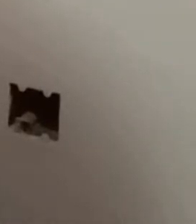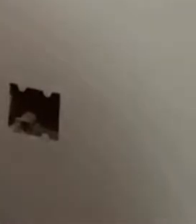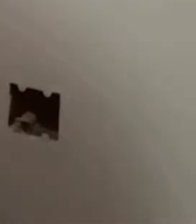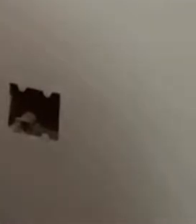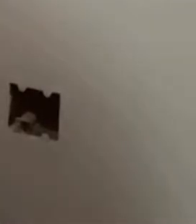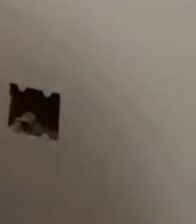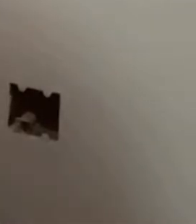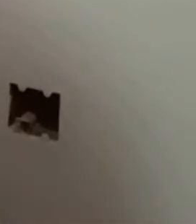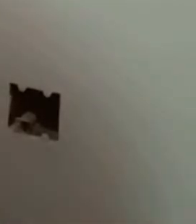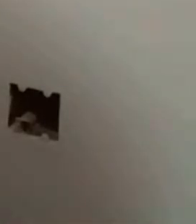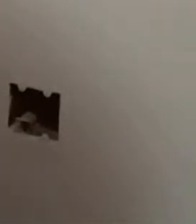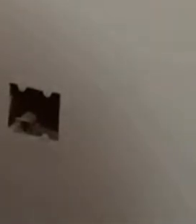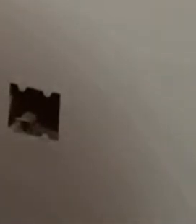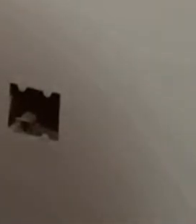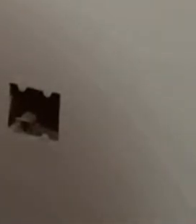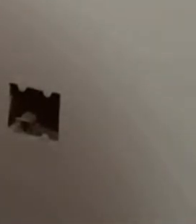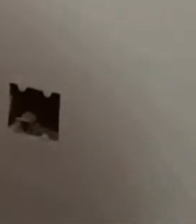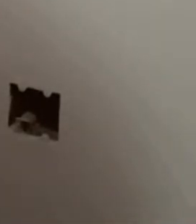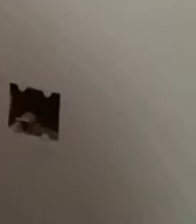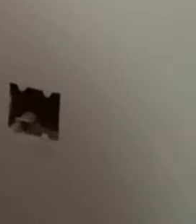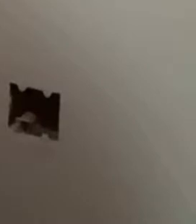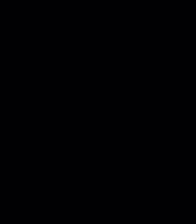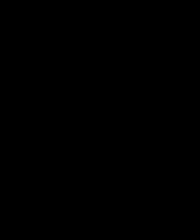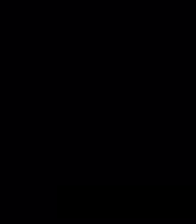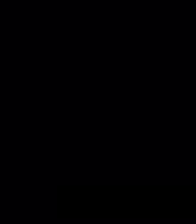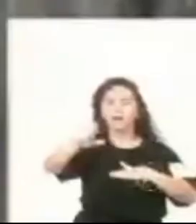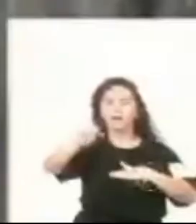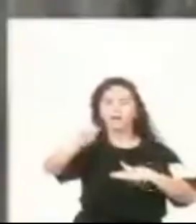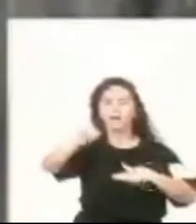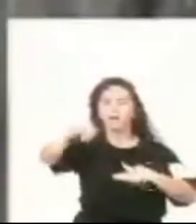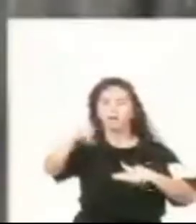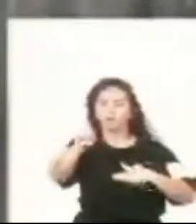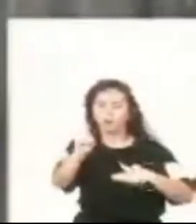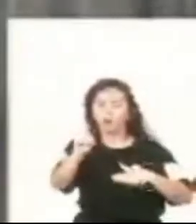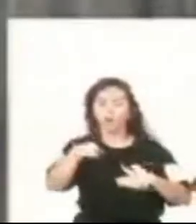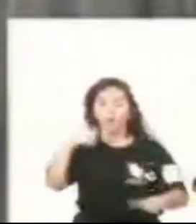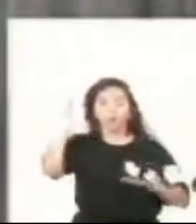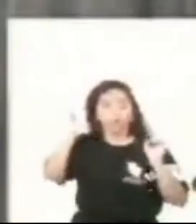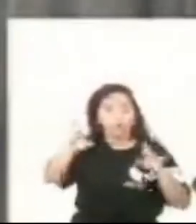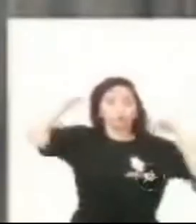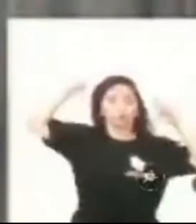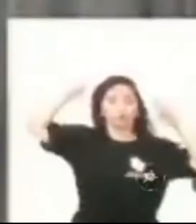realidade. E eu vou mostrar esse vídeo para vocês, acompanhem junto.